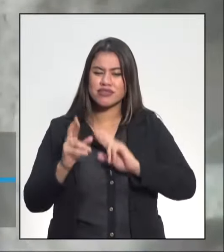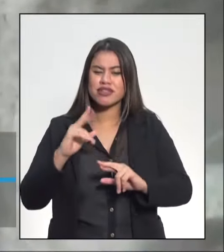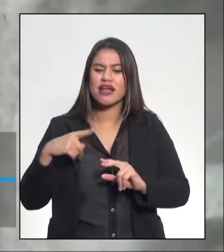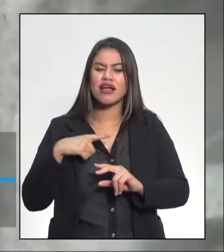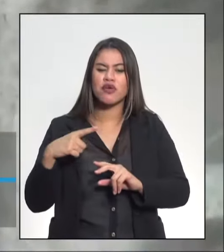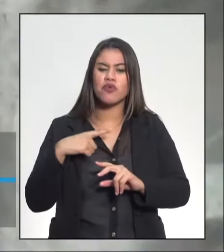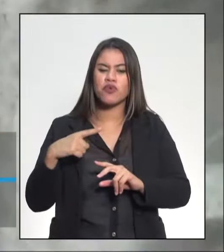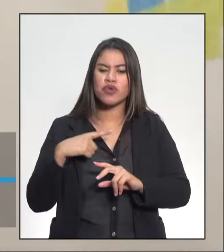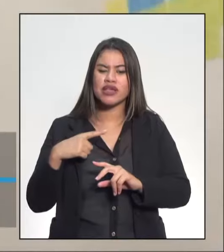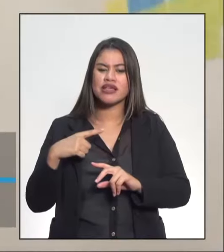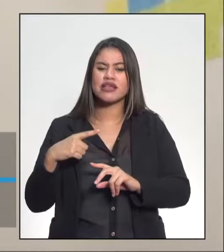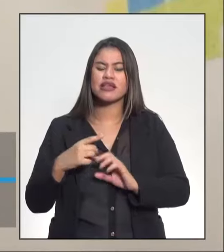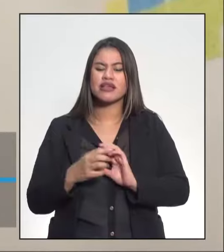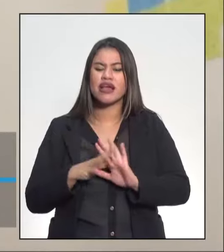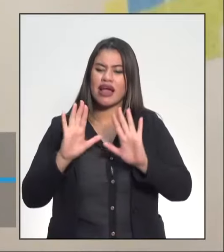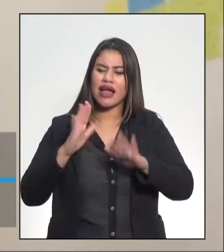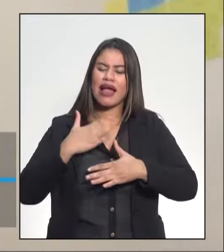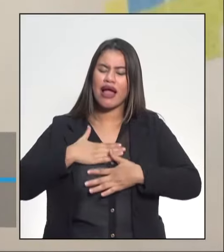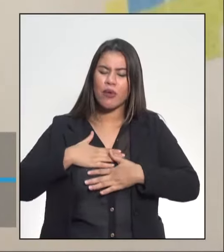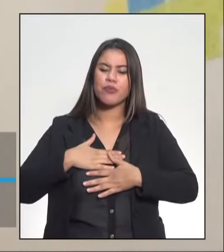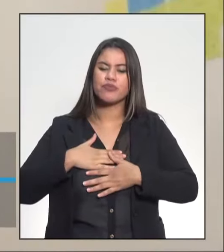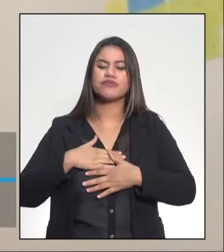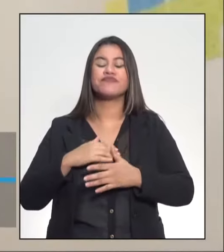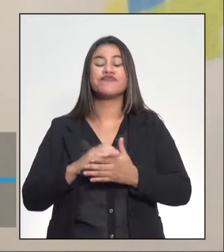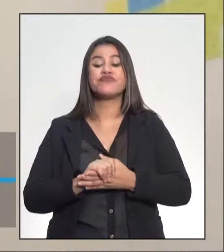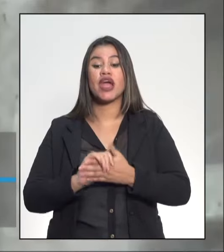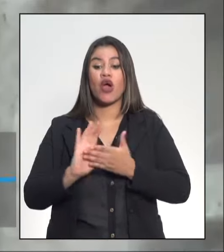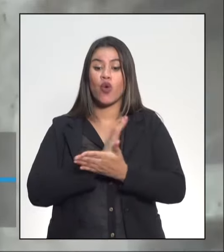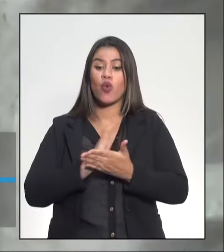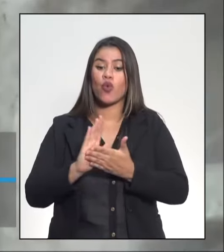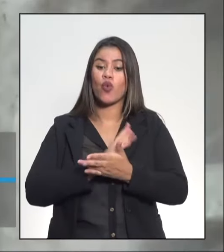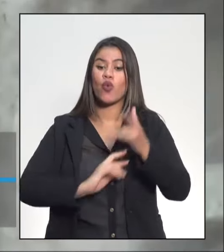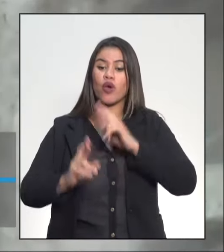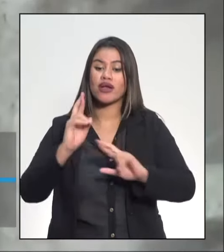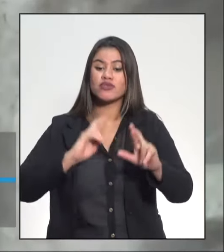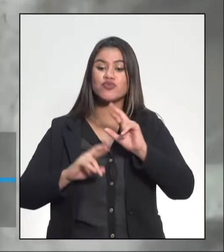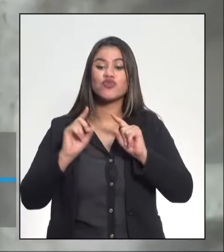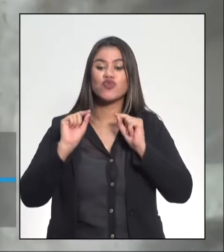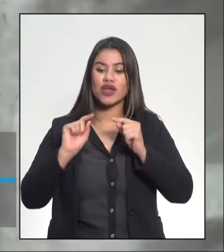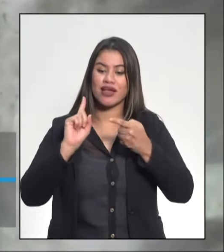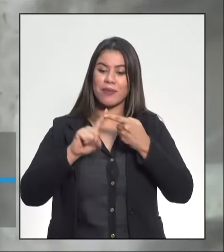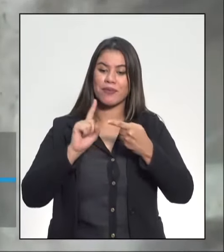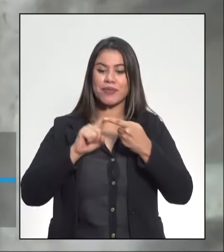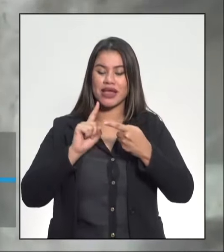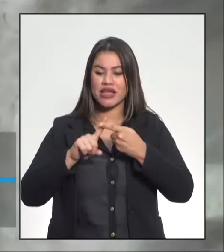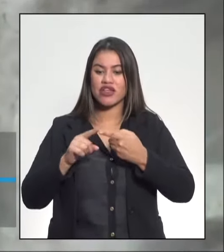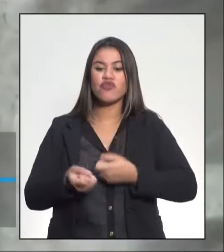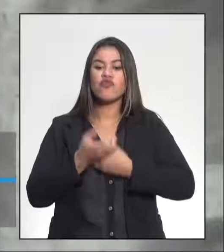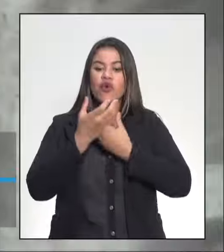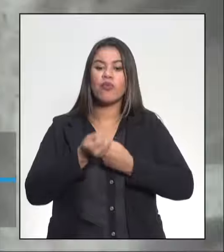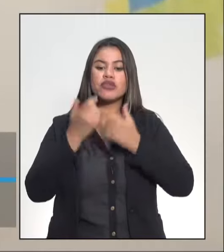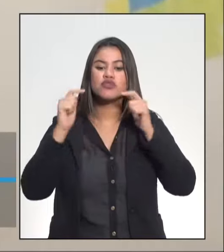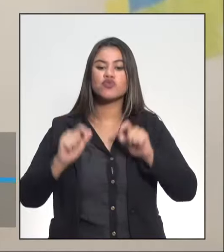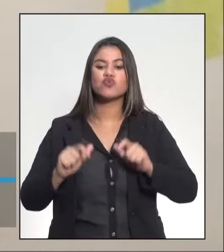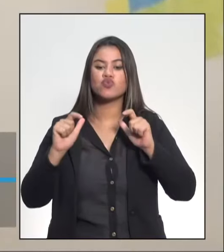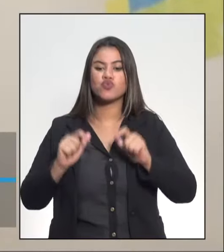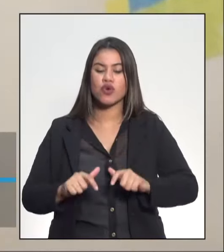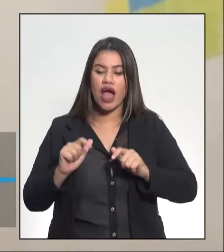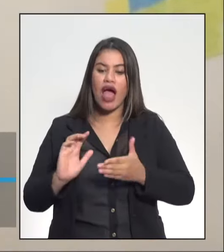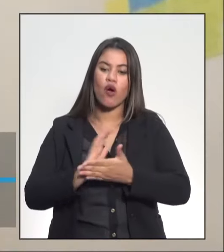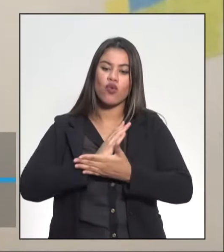aí na mensagem deles. Ah, O que estão respondendo ainda é a respeito de onde eles se informam, né? Boa. E aí tem